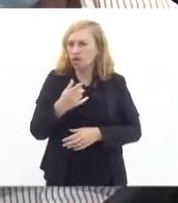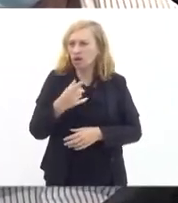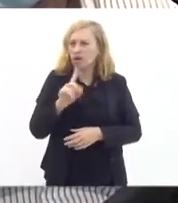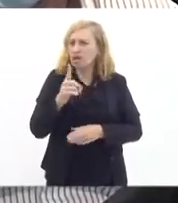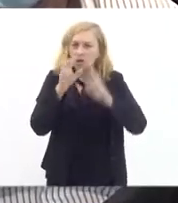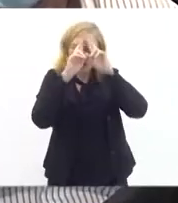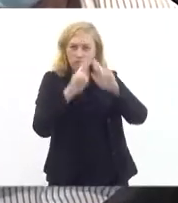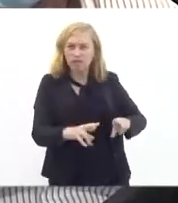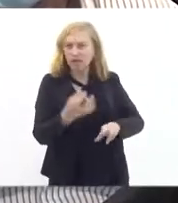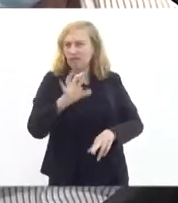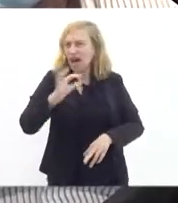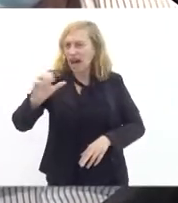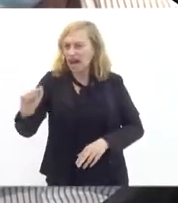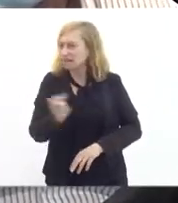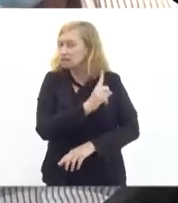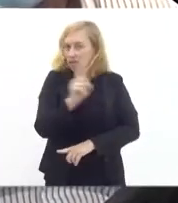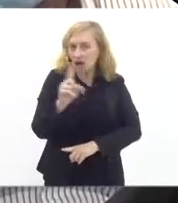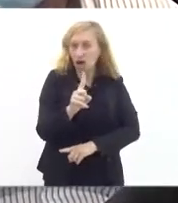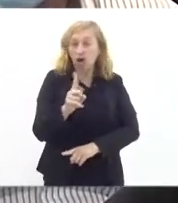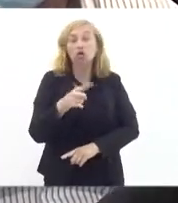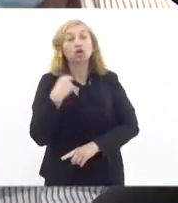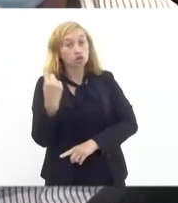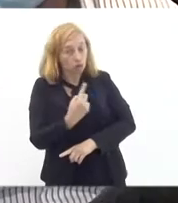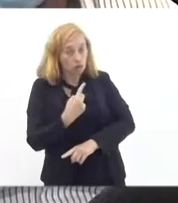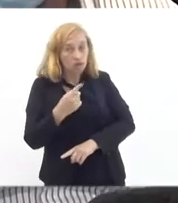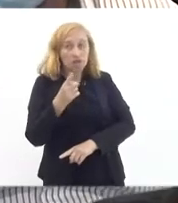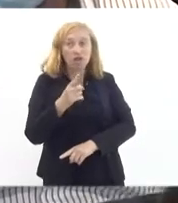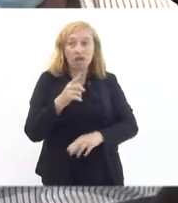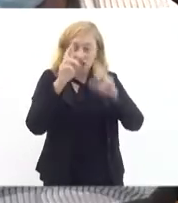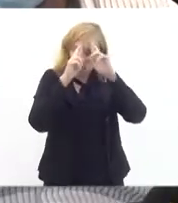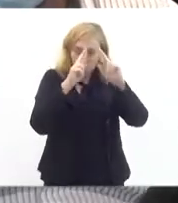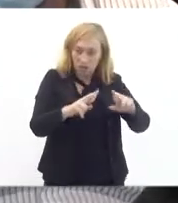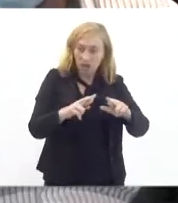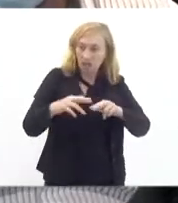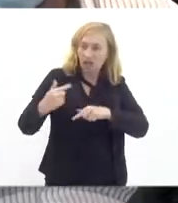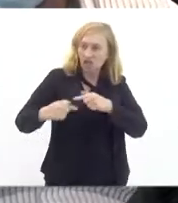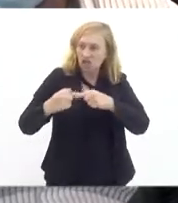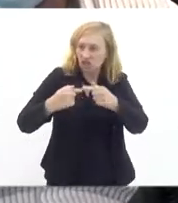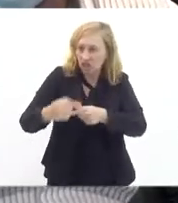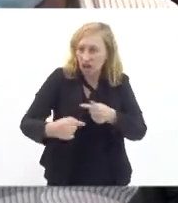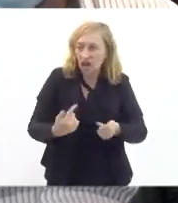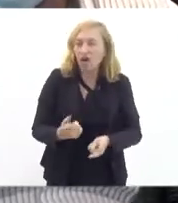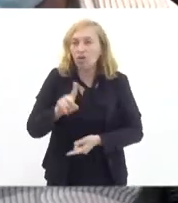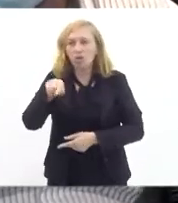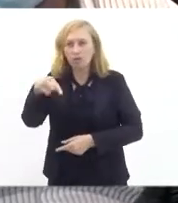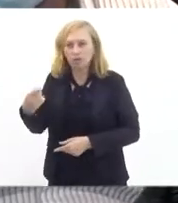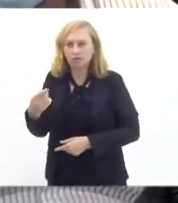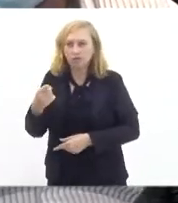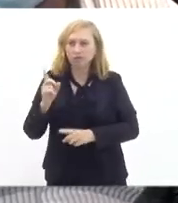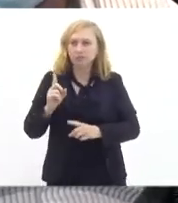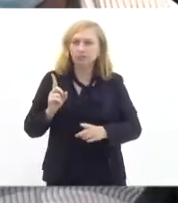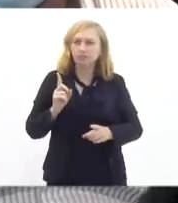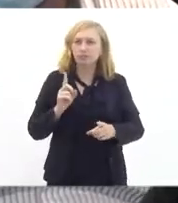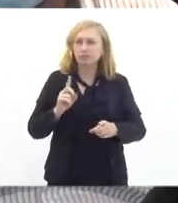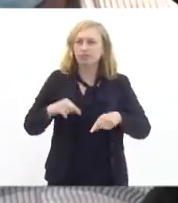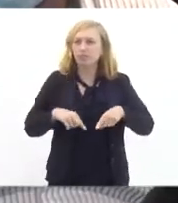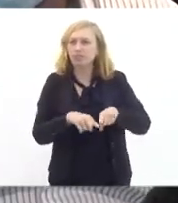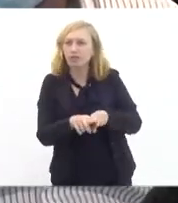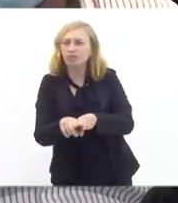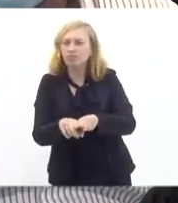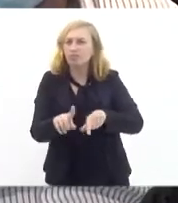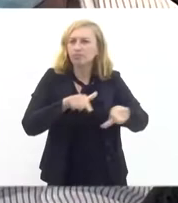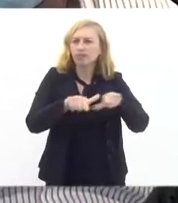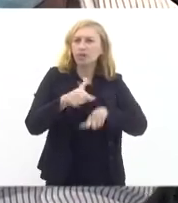respeitamos exatamente essa questão da genética. Por outro lado, a gente vem de encontro ao trabalho